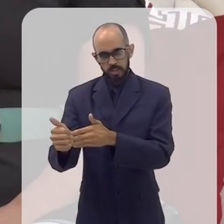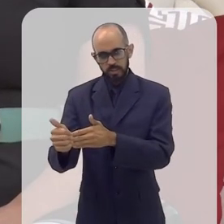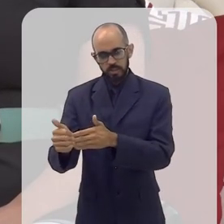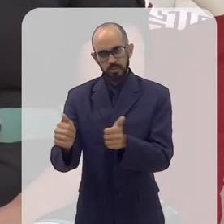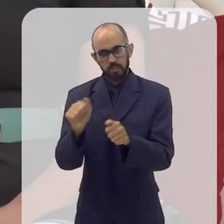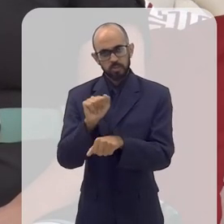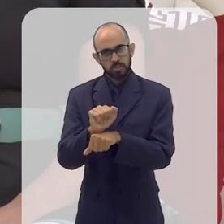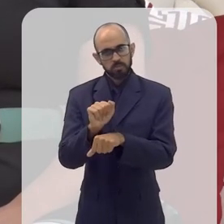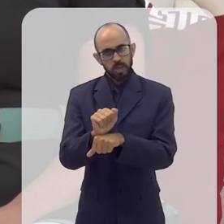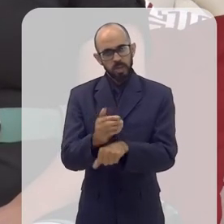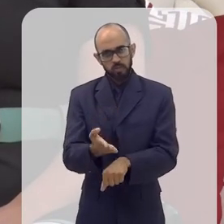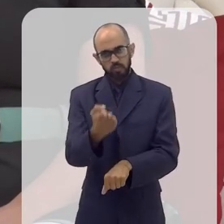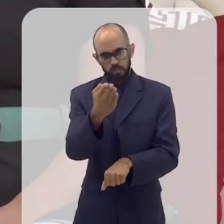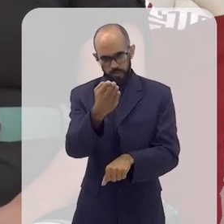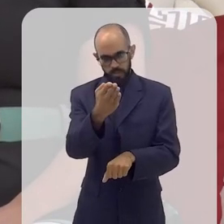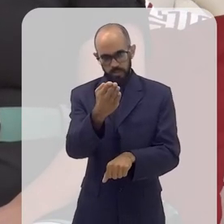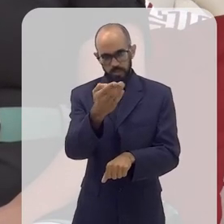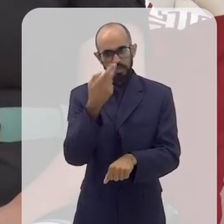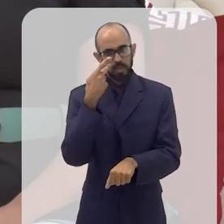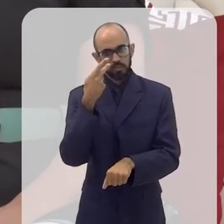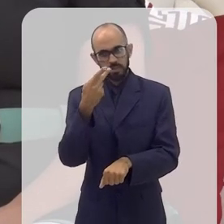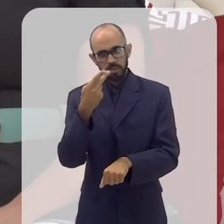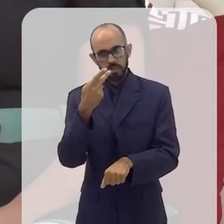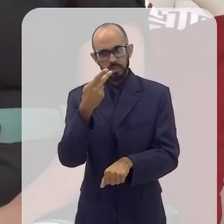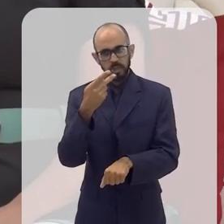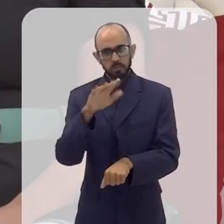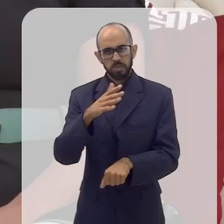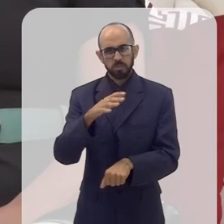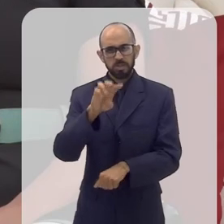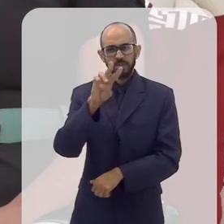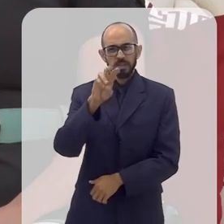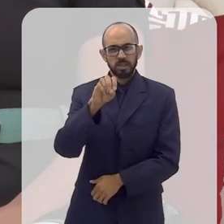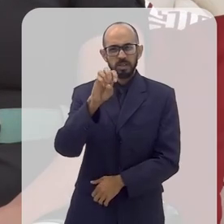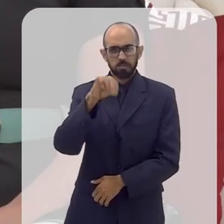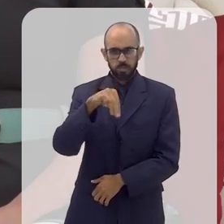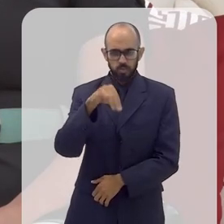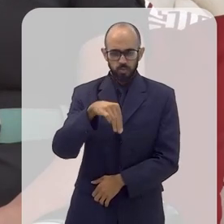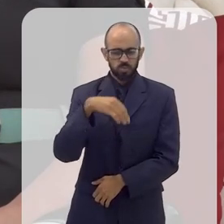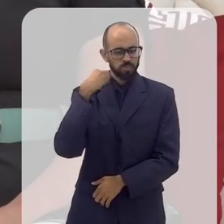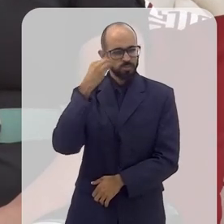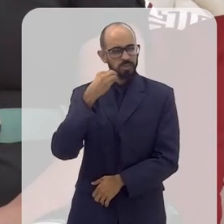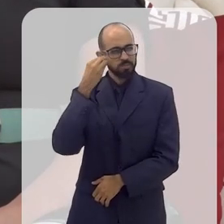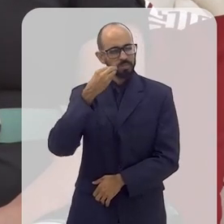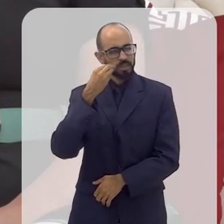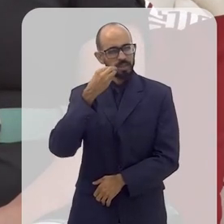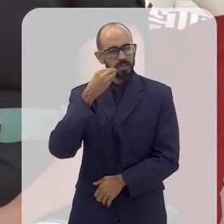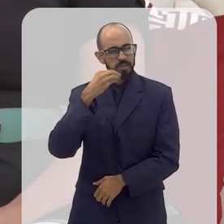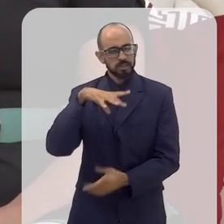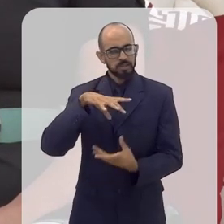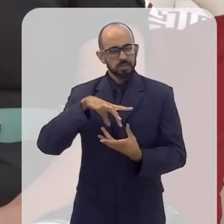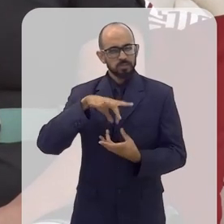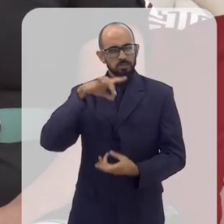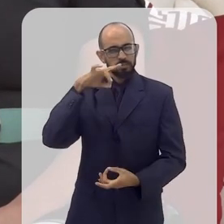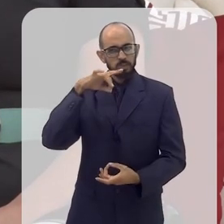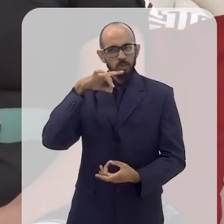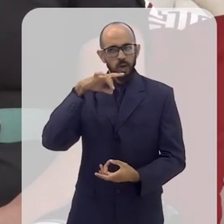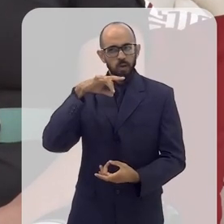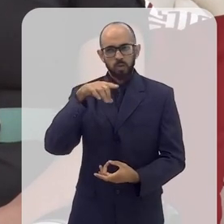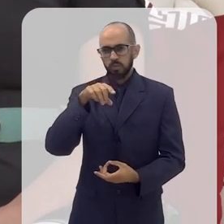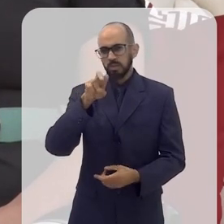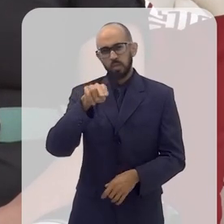estão esperando por vocês aqui. Essa visita dura mais ou menos 30 minutos e é uma experiência